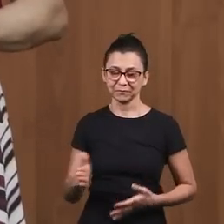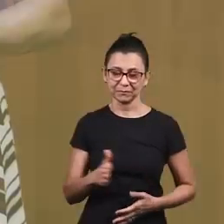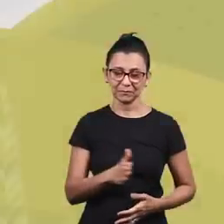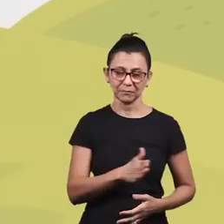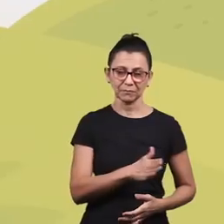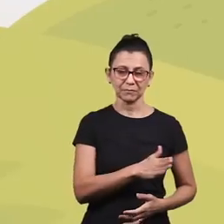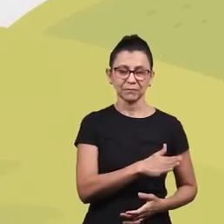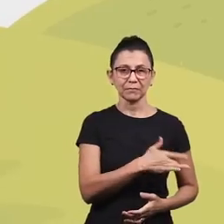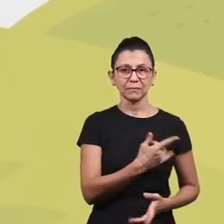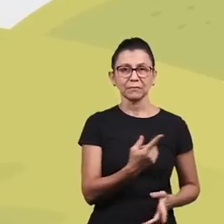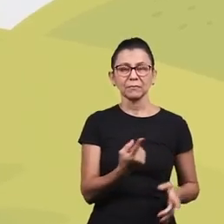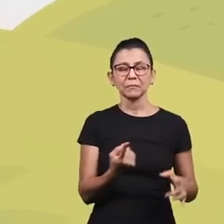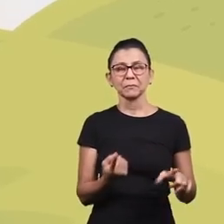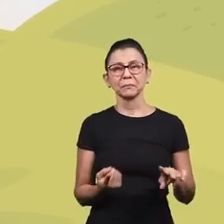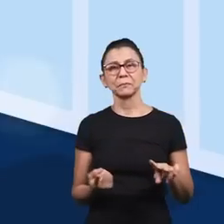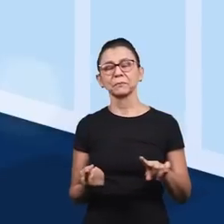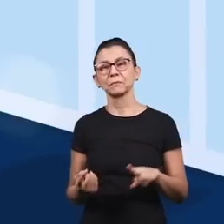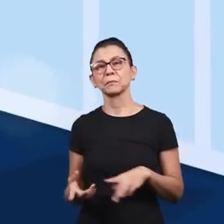do Senhor.